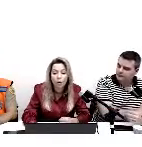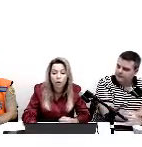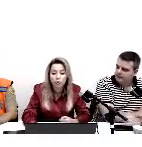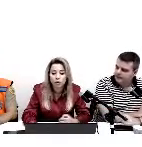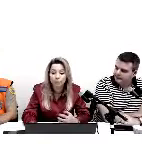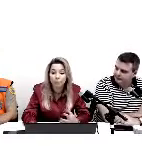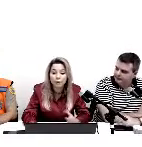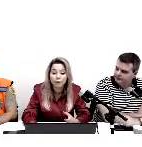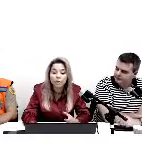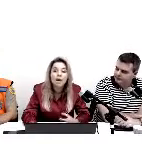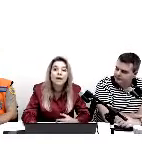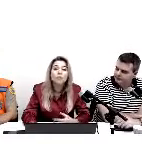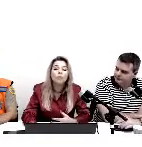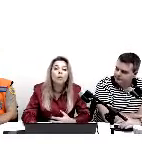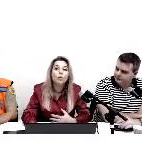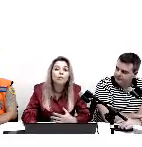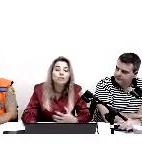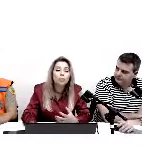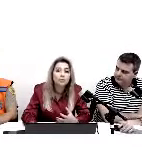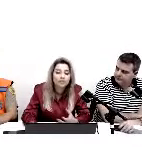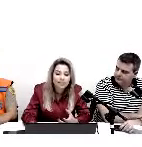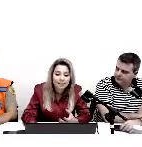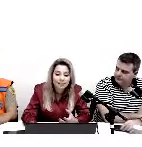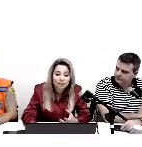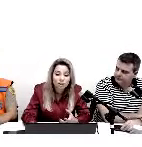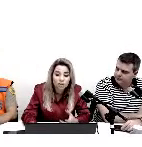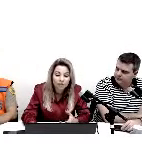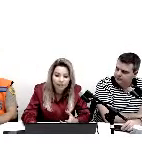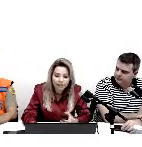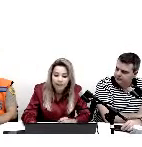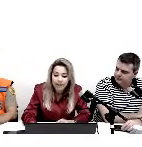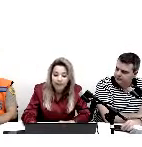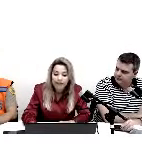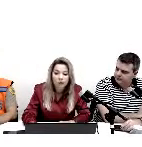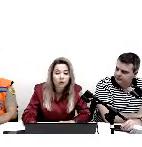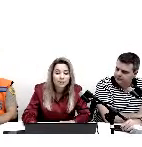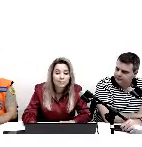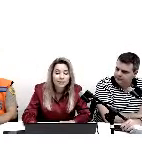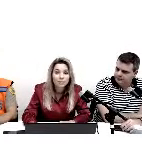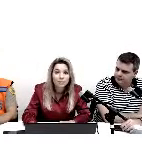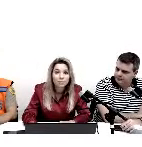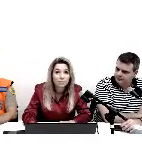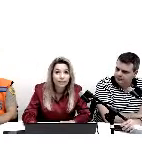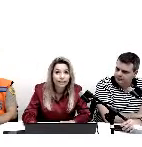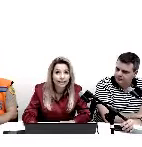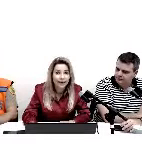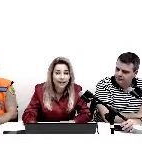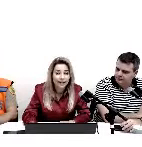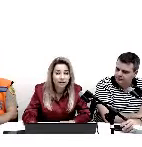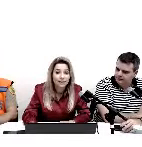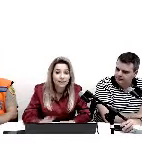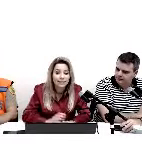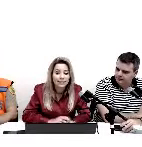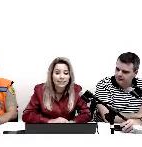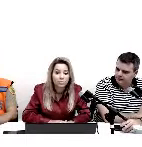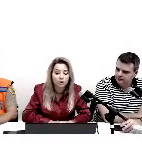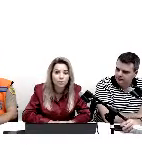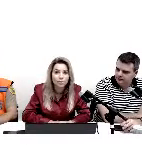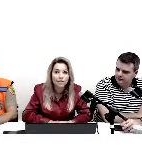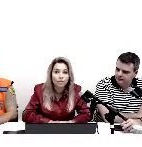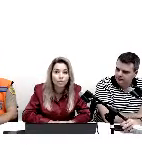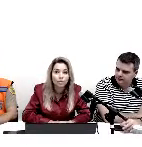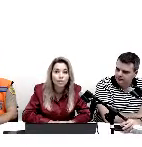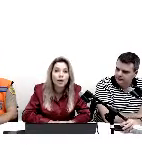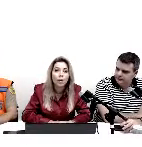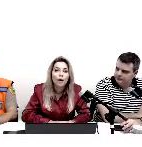Tailândia, como o Japão e por outras províncias da China. Então, precisamos ficar alerta, a Organização Mundial